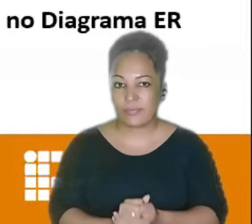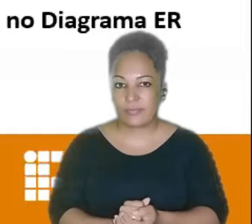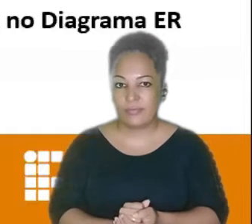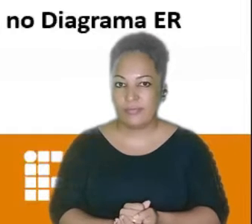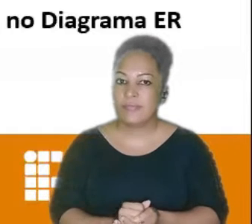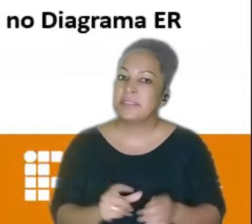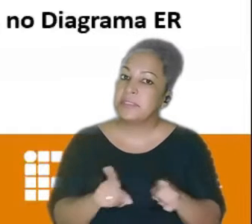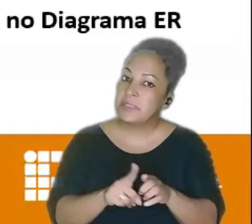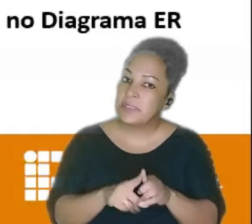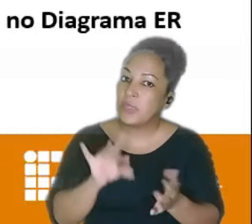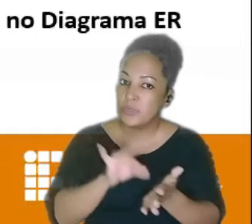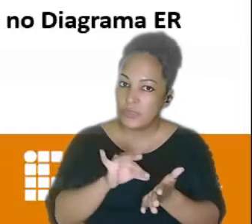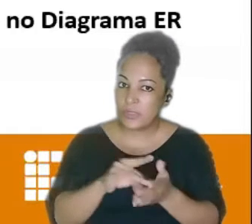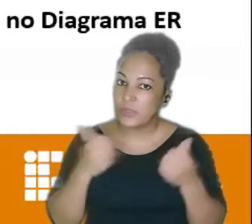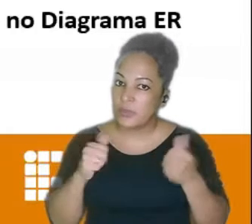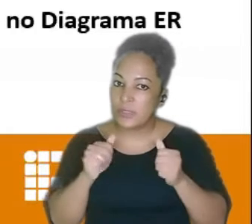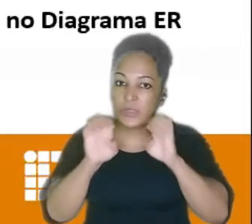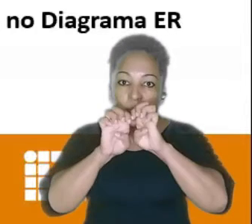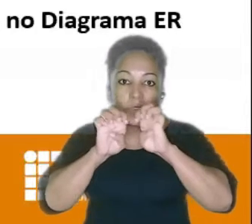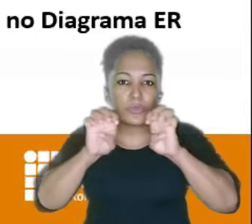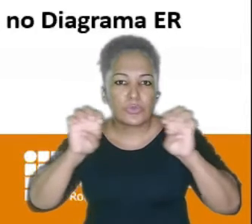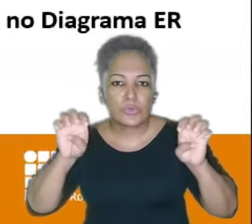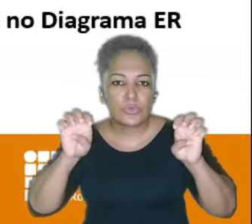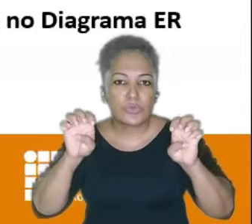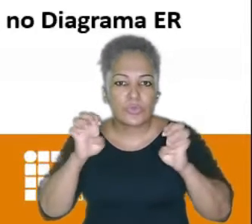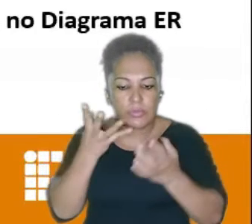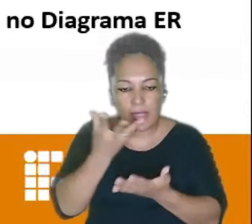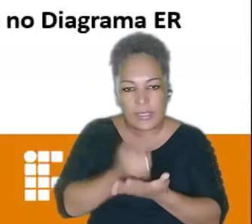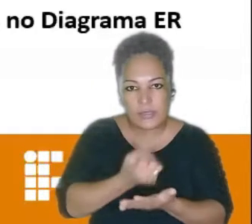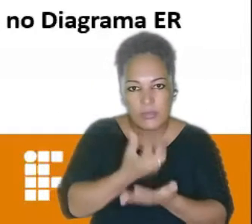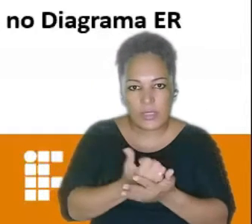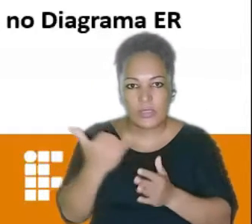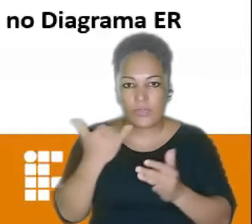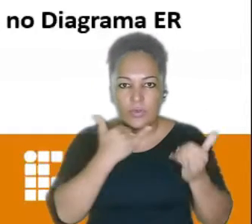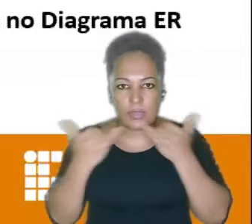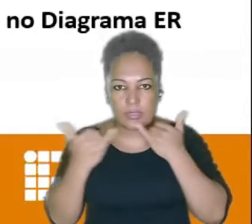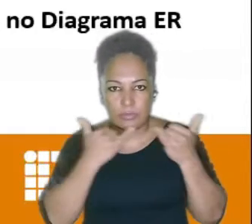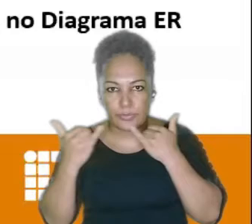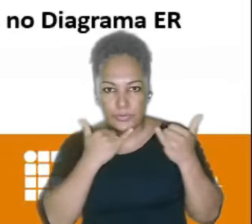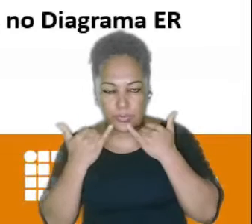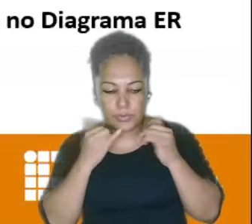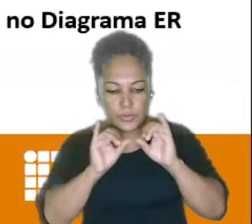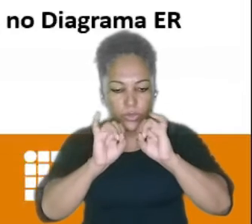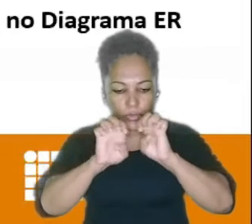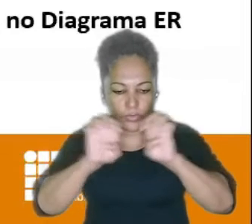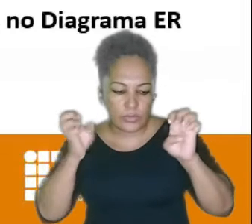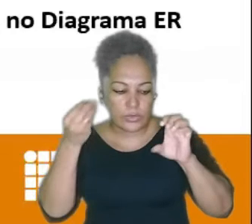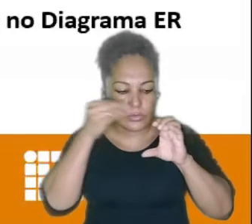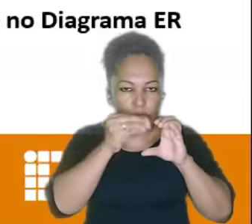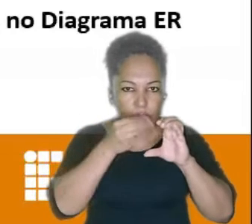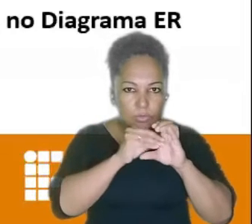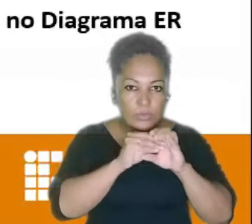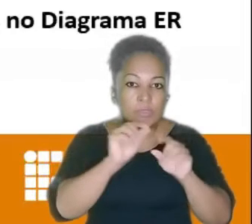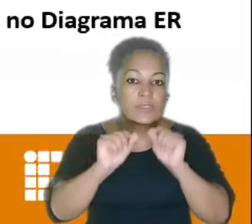correto? Obviamente, eu preciso de uma estrutura para receber essas informações, ok? Essa